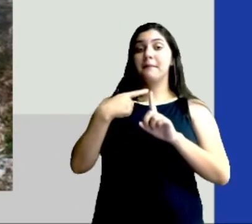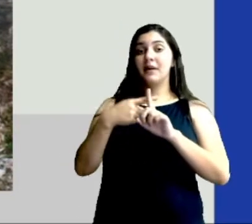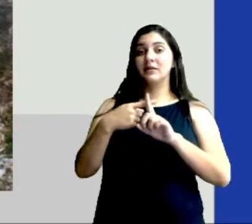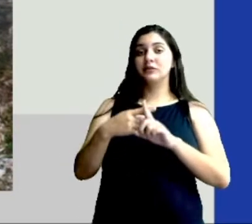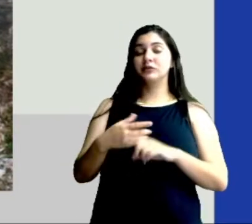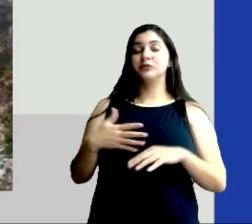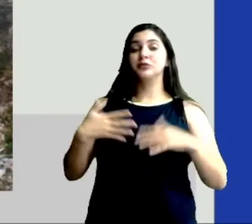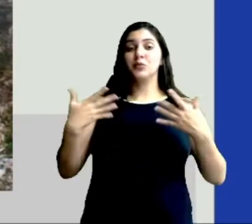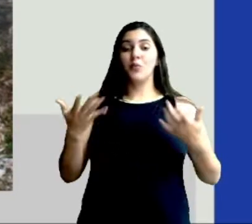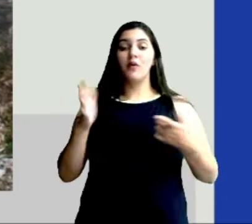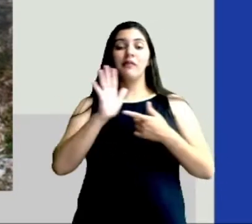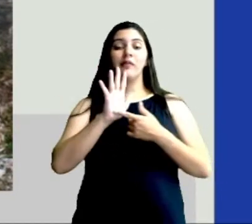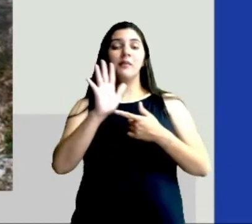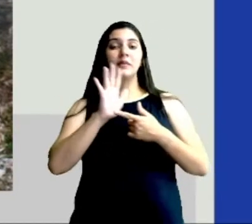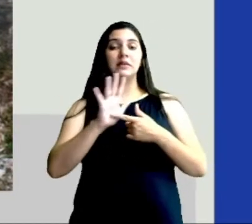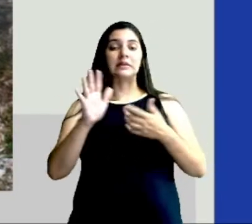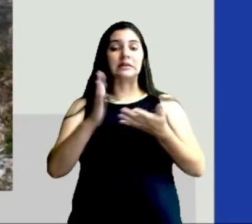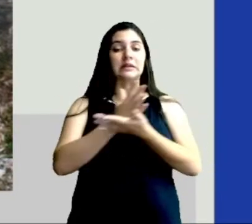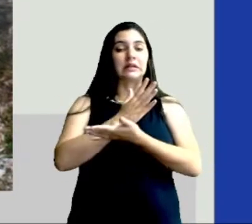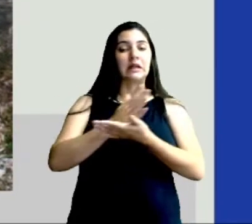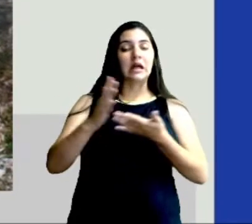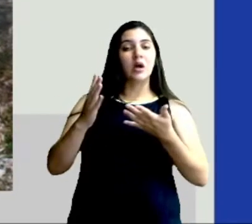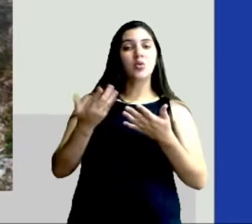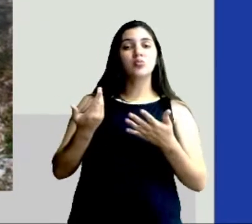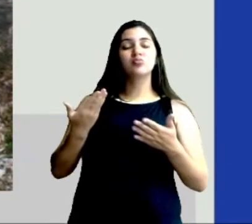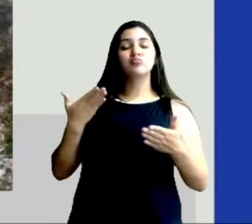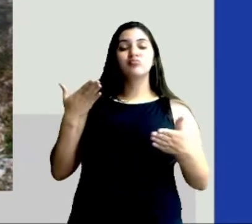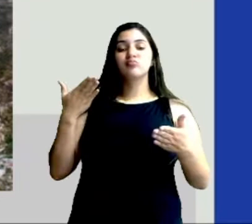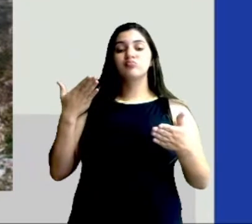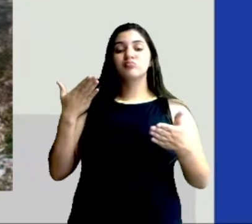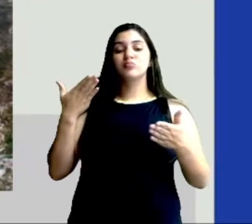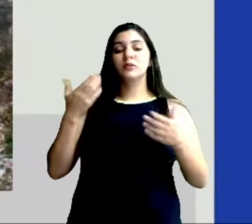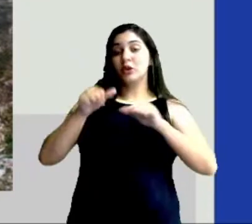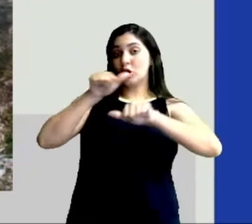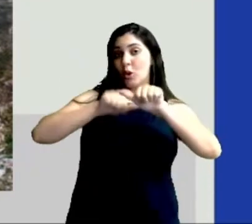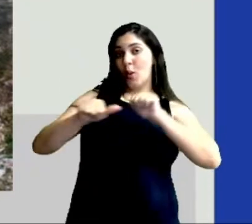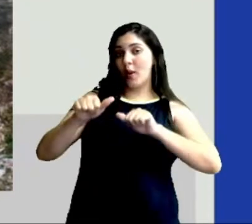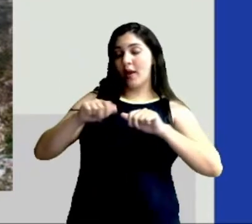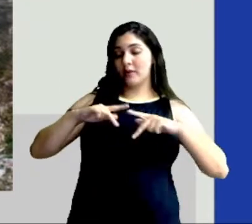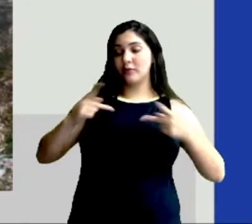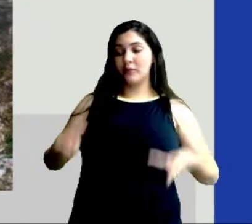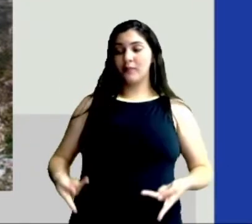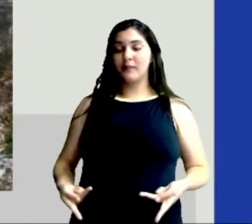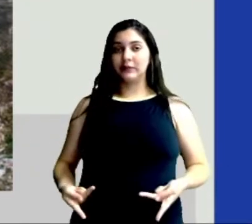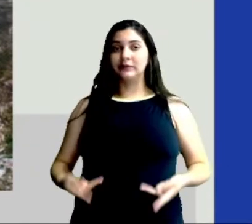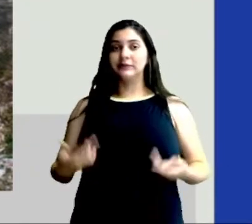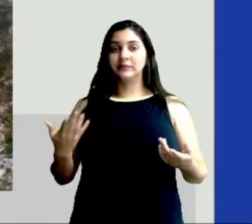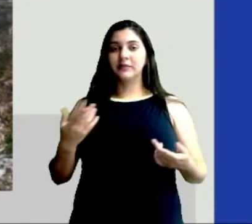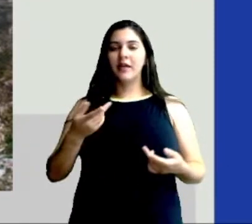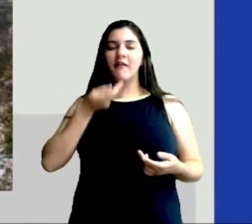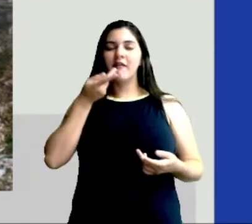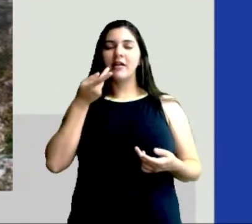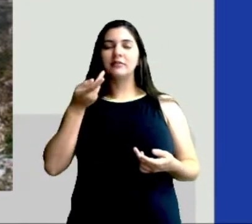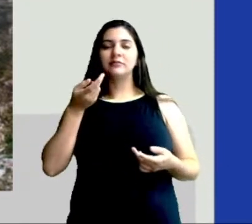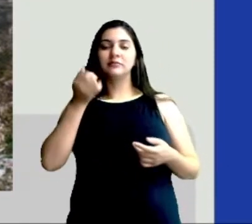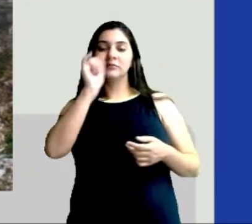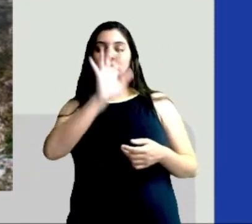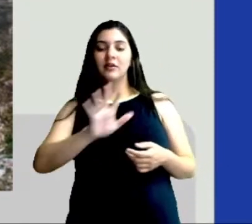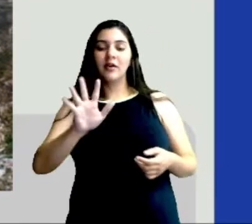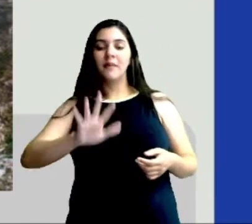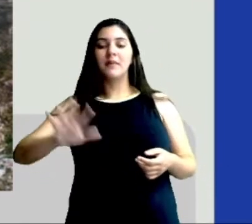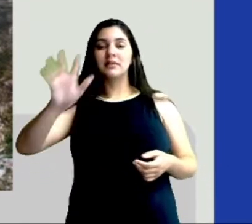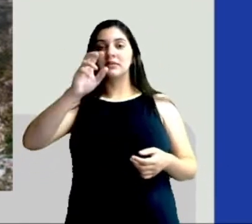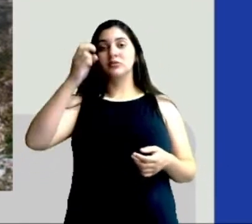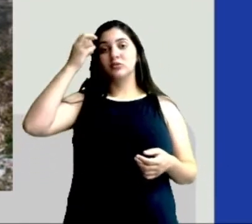Mas, quando ela apresenta alguma intervenção humana, então falamos de paisagem cultural, também chamada